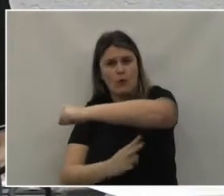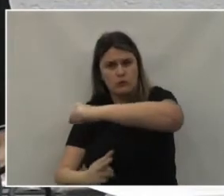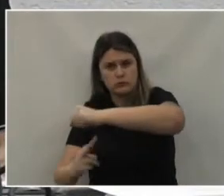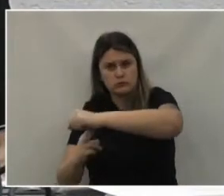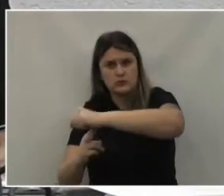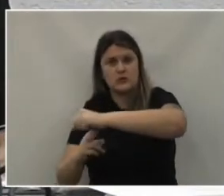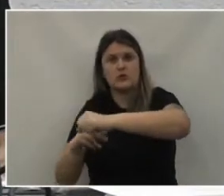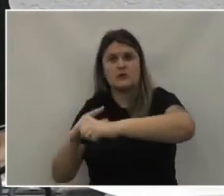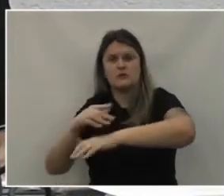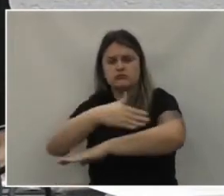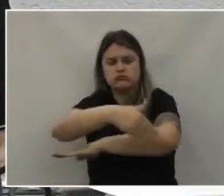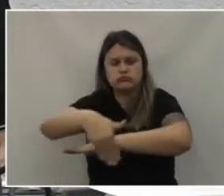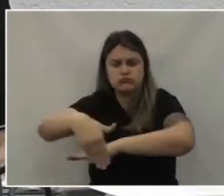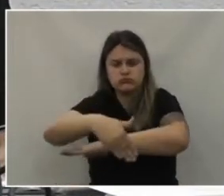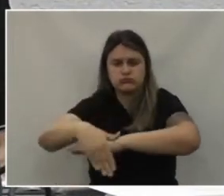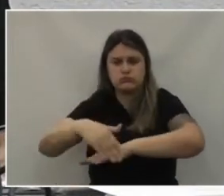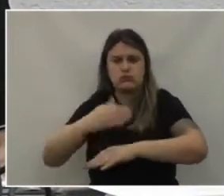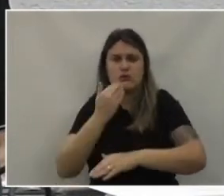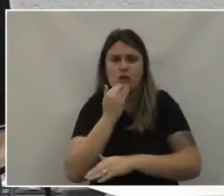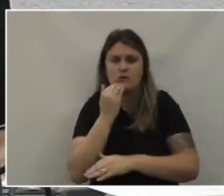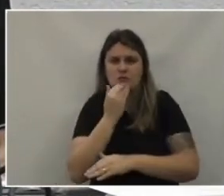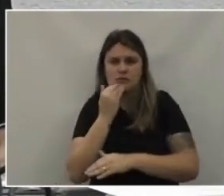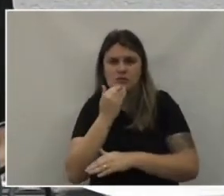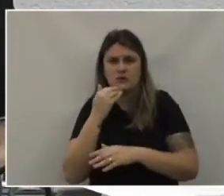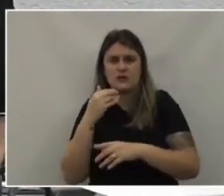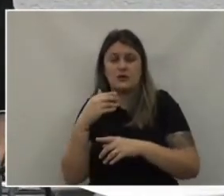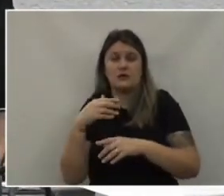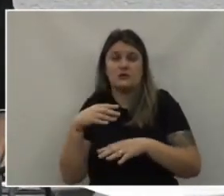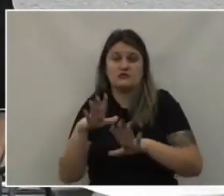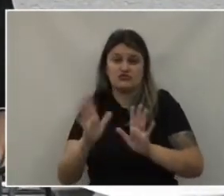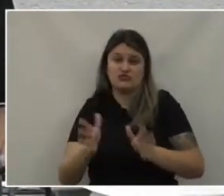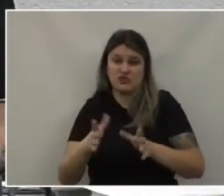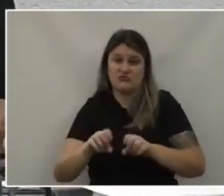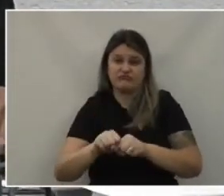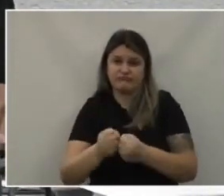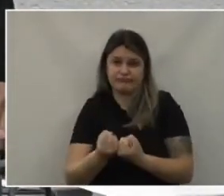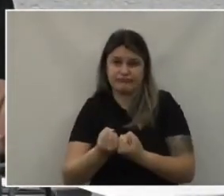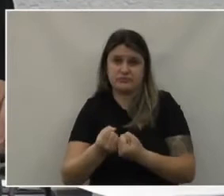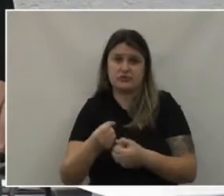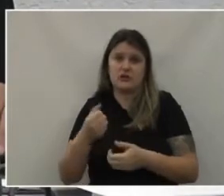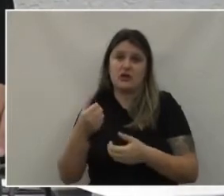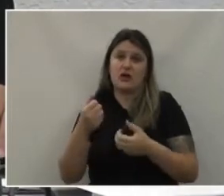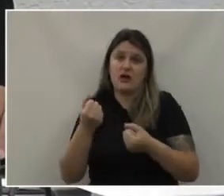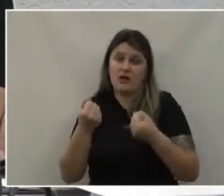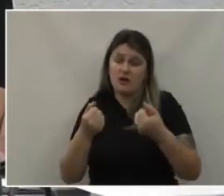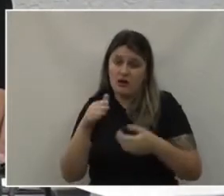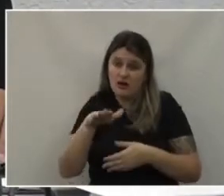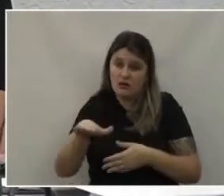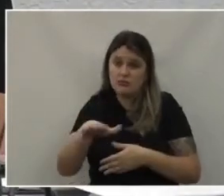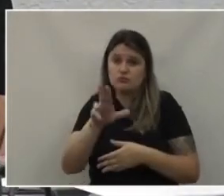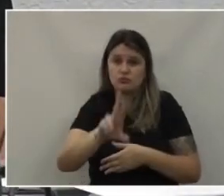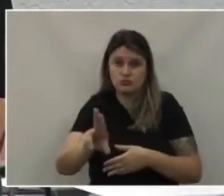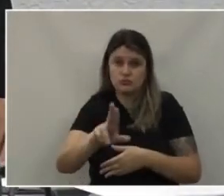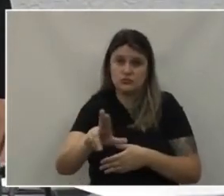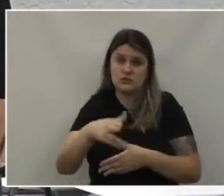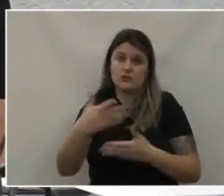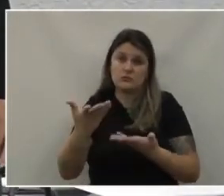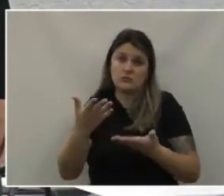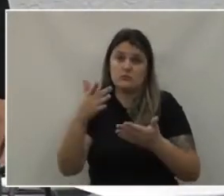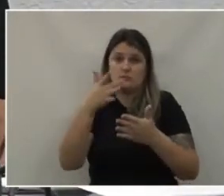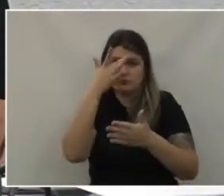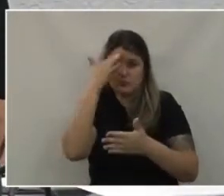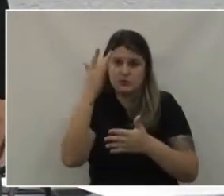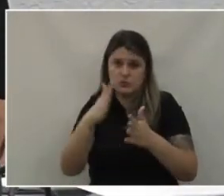e com esse problema pode causar danos nos carros. O povo agradece. Indicação número